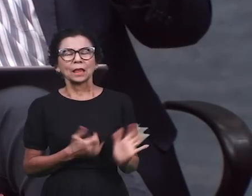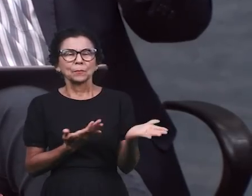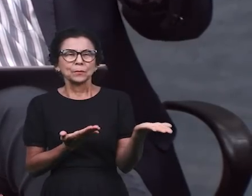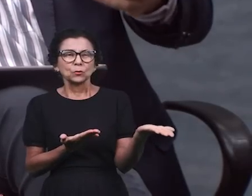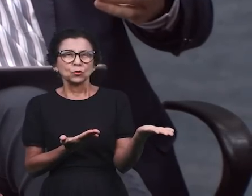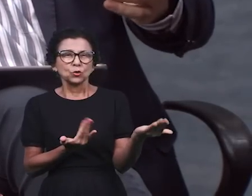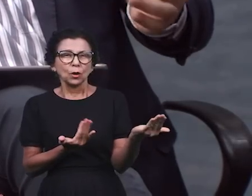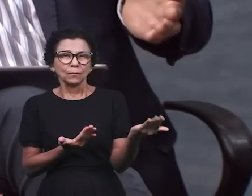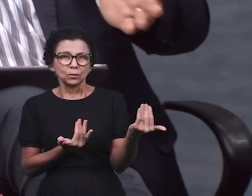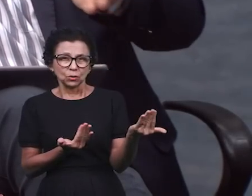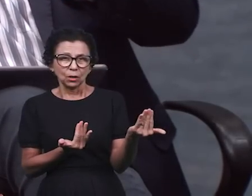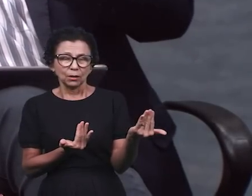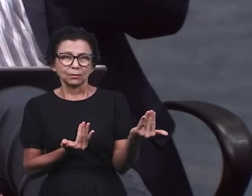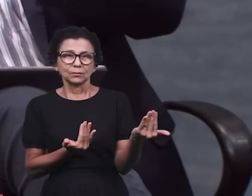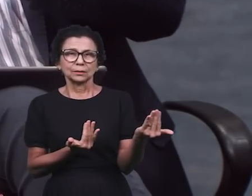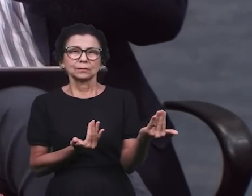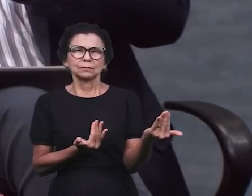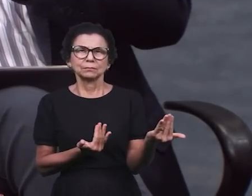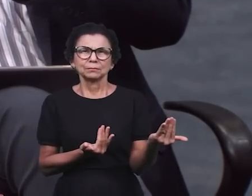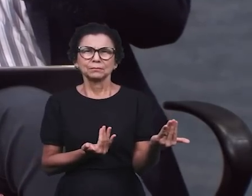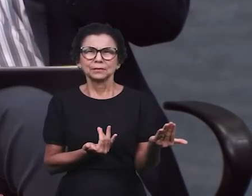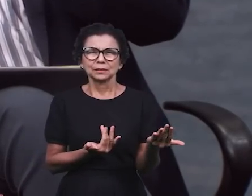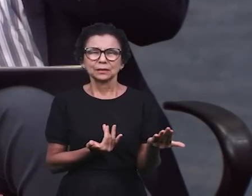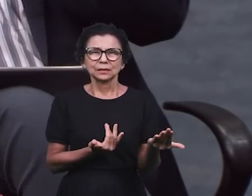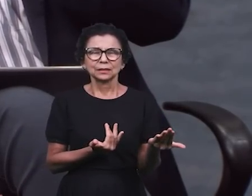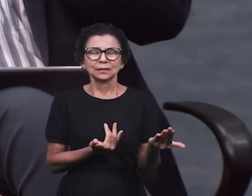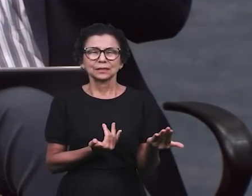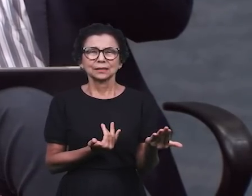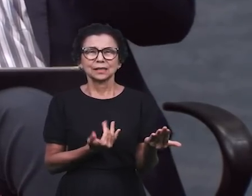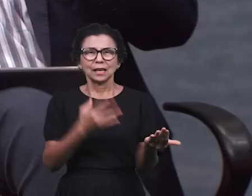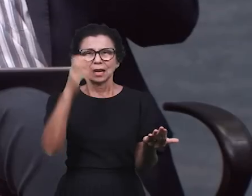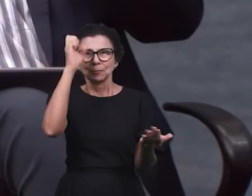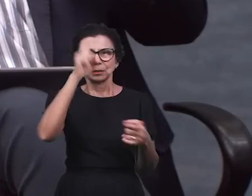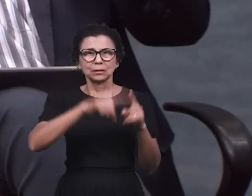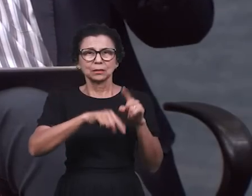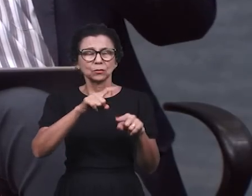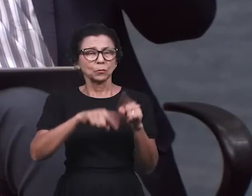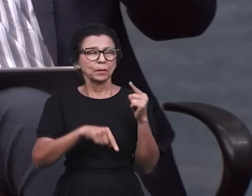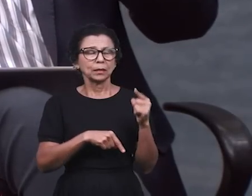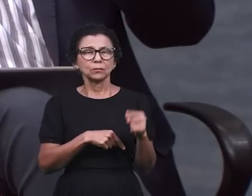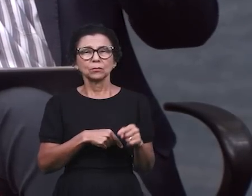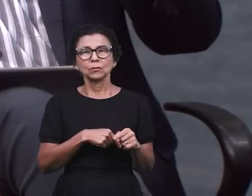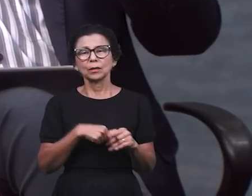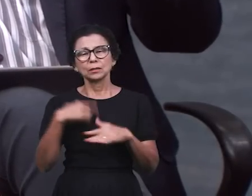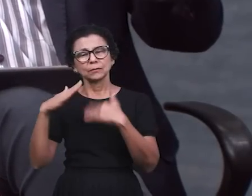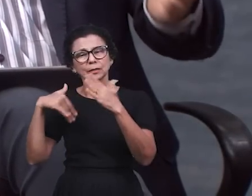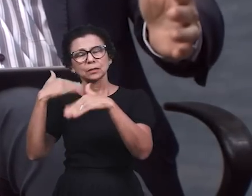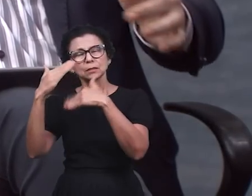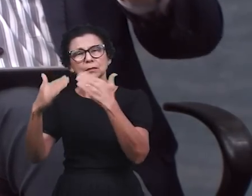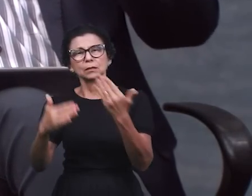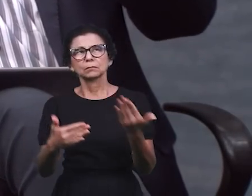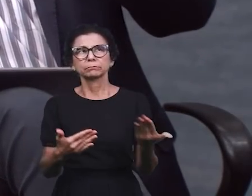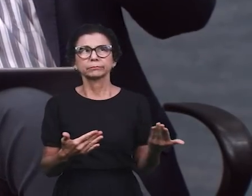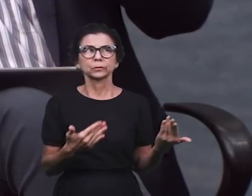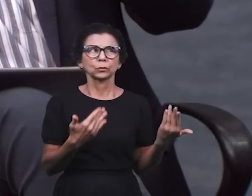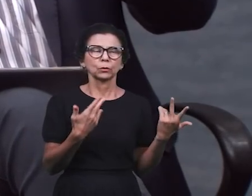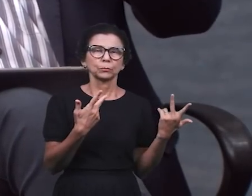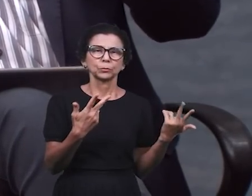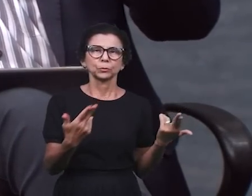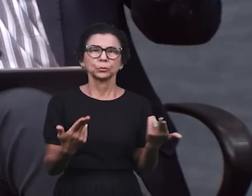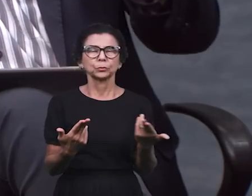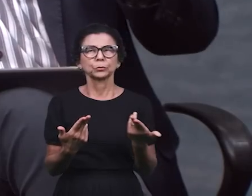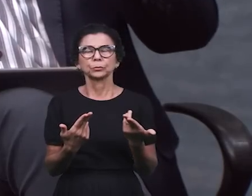quanto mais novo você começa a aprender o instrumento, mais você tem a capacidade de desenvolver, assim como um segundo idioma, assim